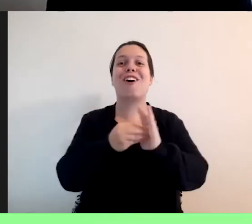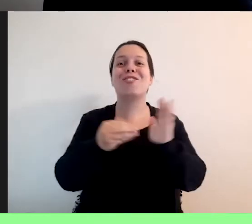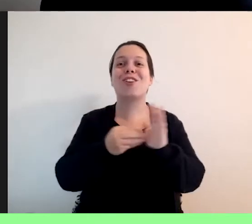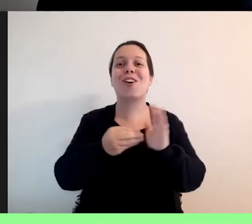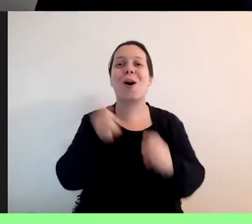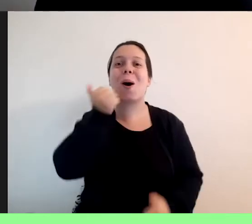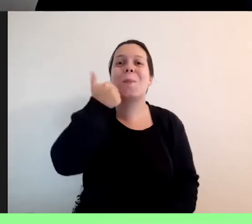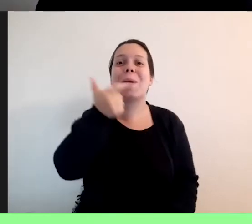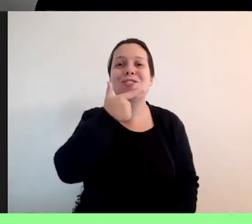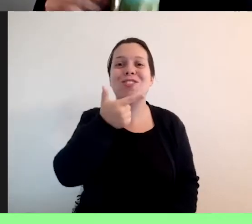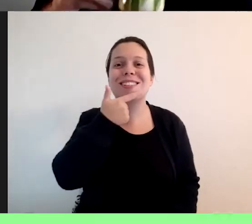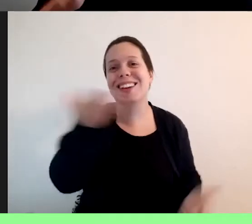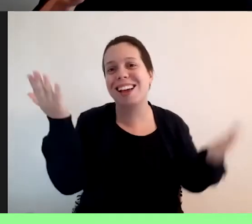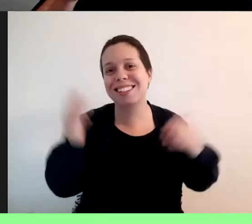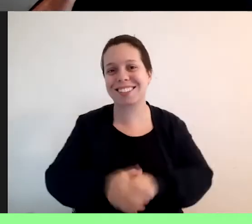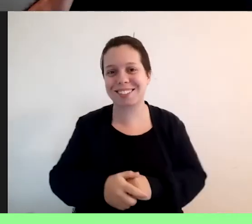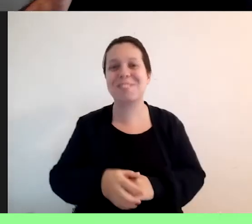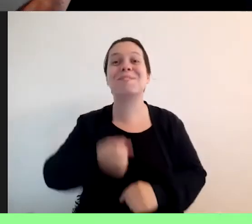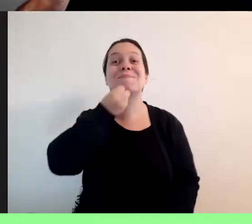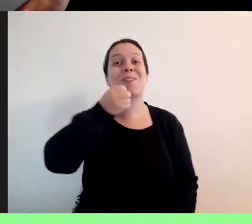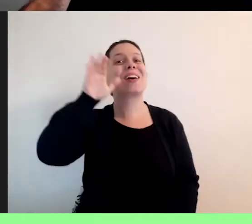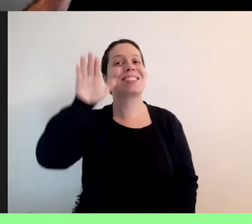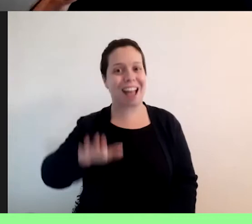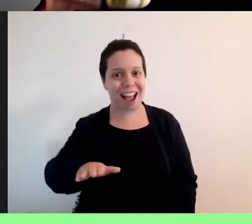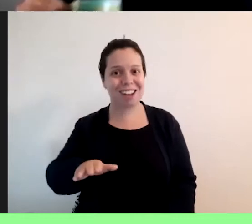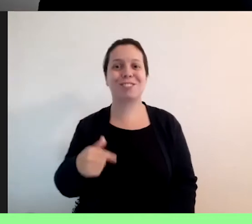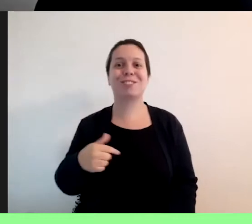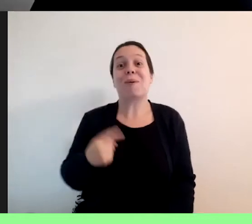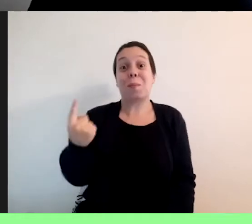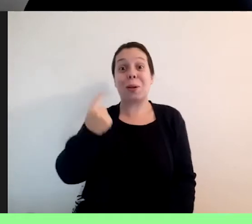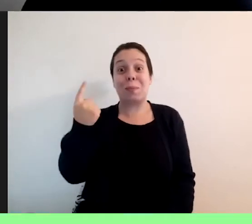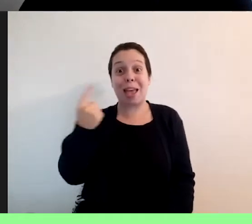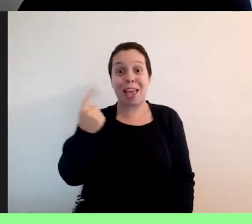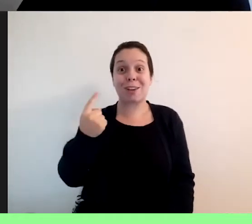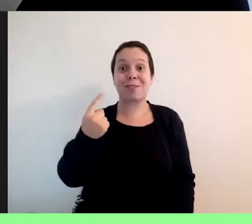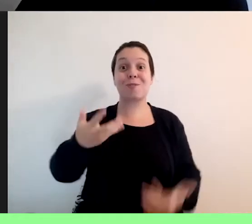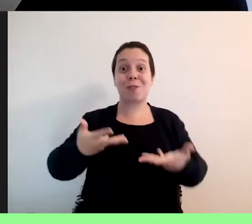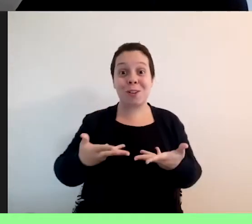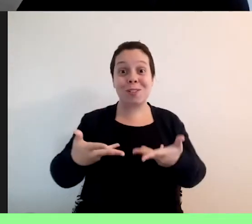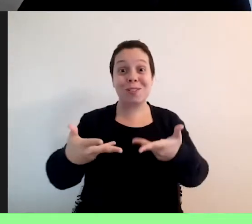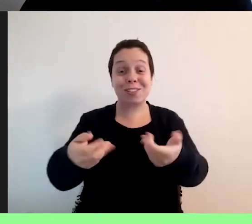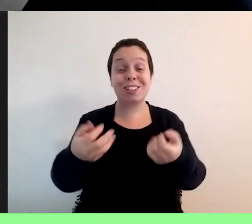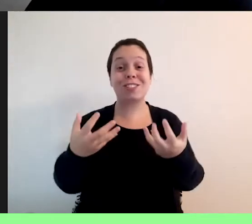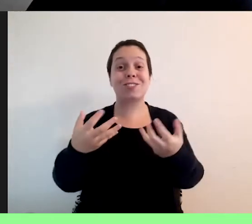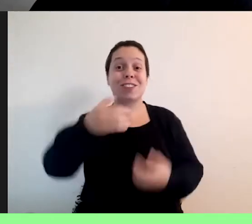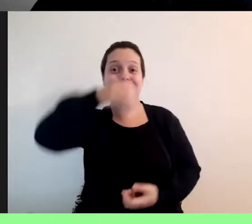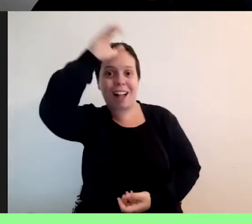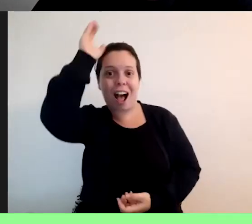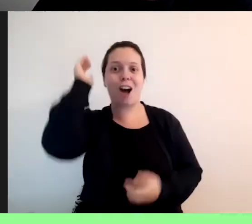Boa tarde. Eu que agradeço, primeiramente, o convite do Cláudio, do